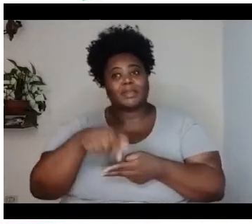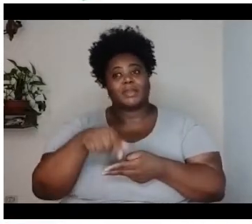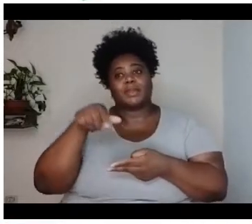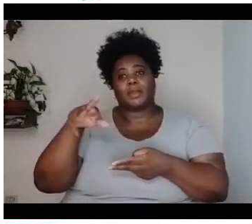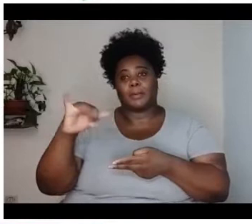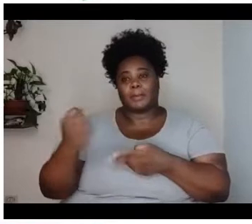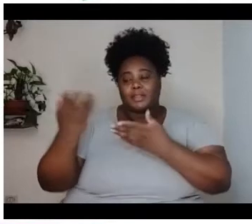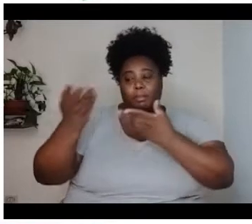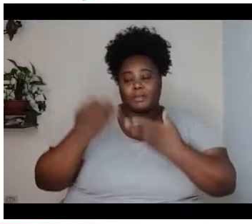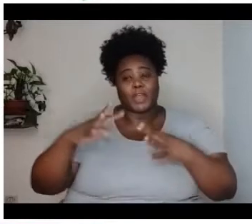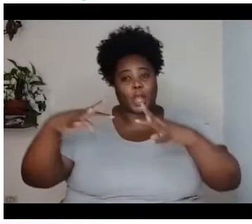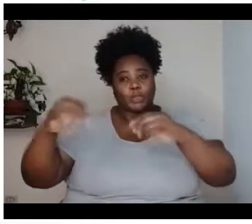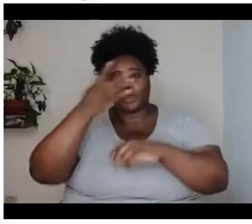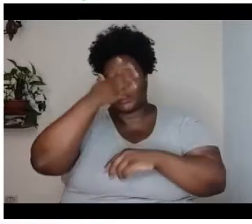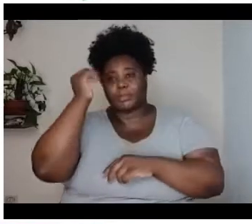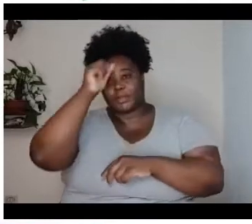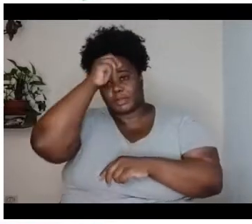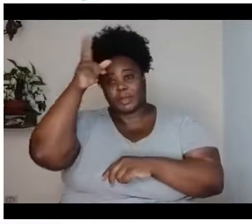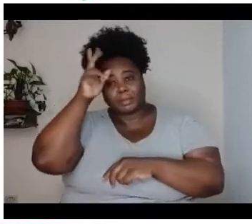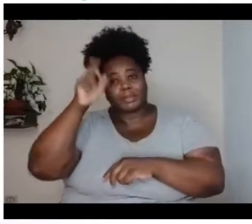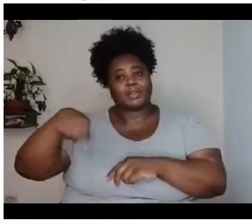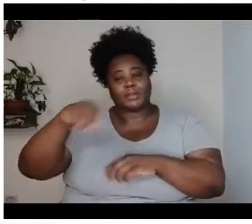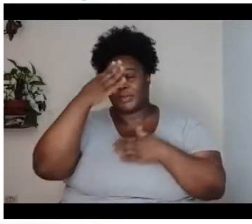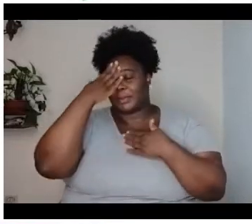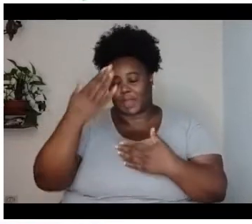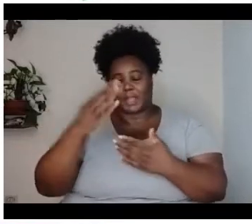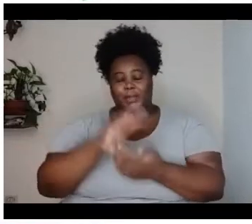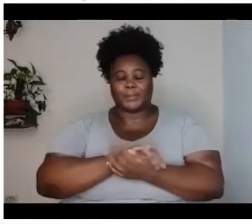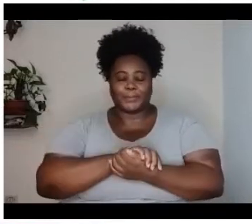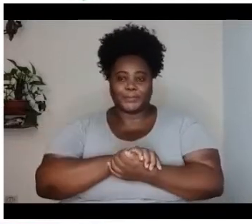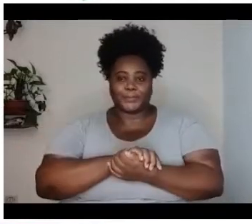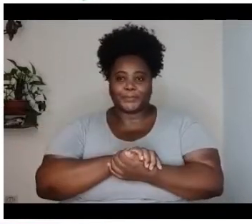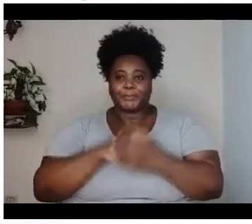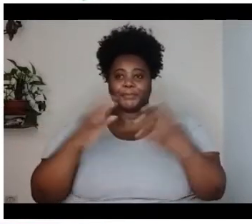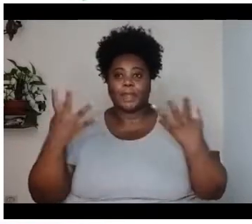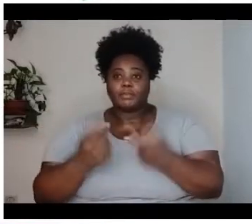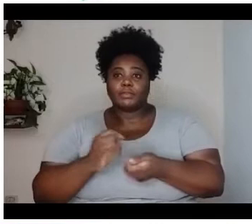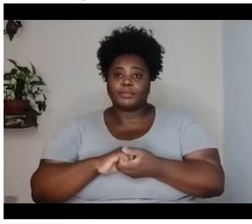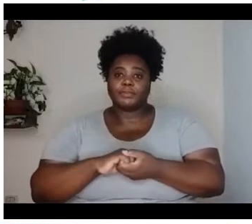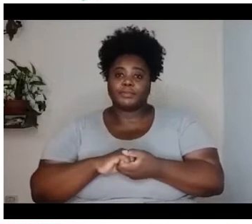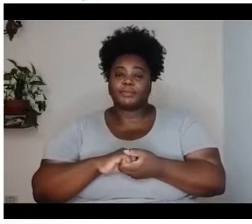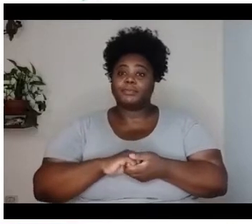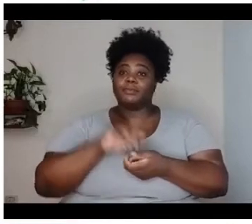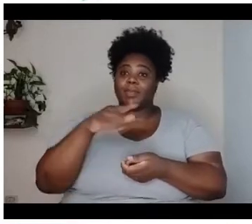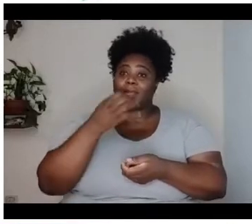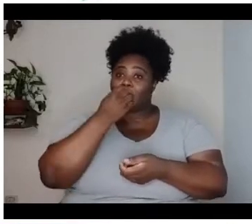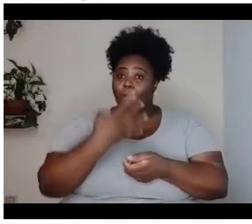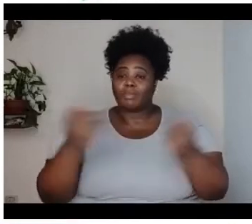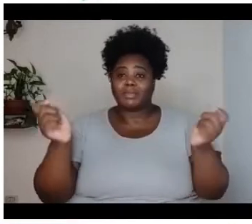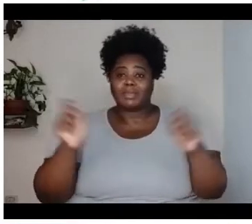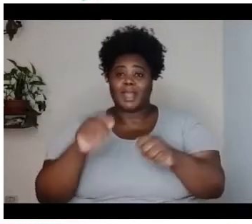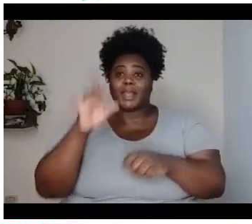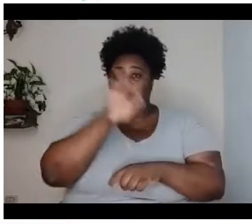convite, todo mundo da prefeitura, obrigada aí, gente. Incrível. É muito bom poder estar num domingo,